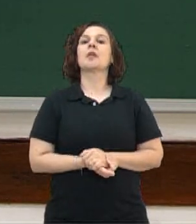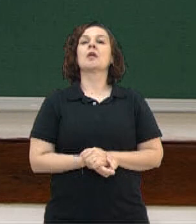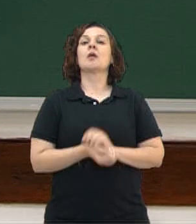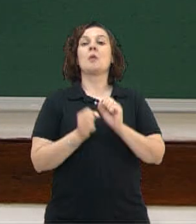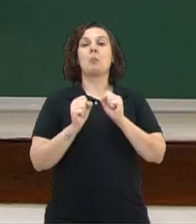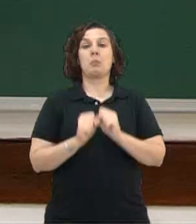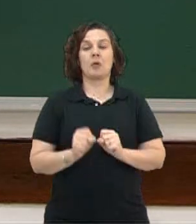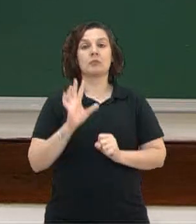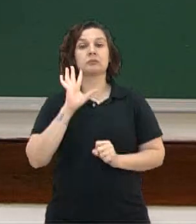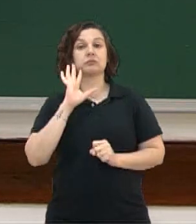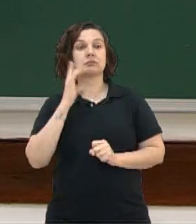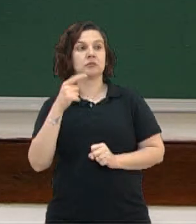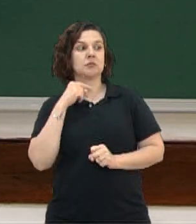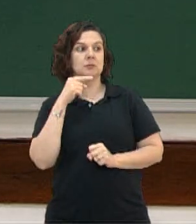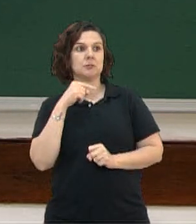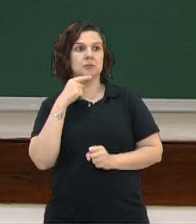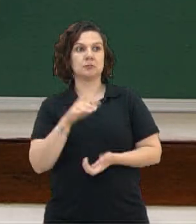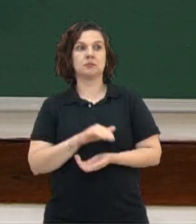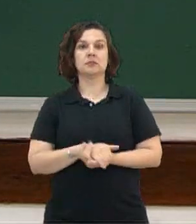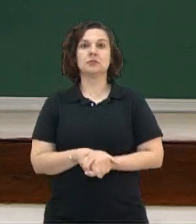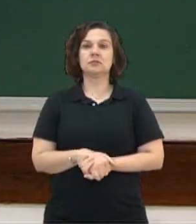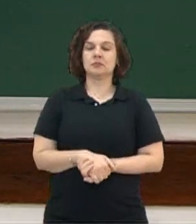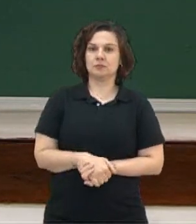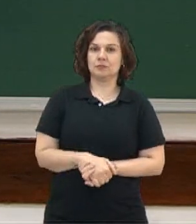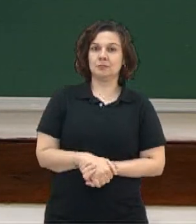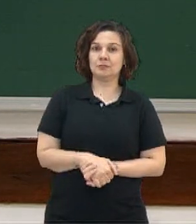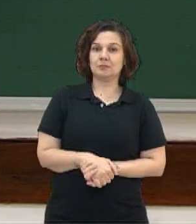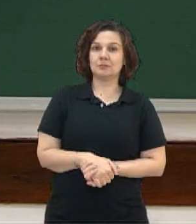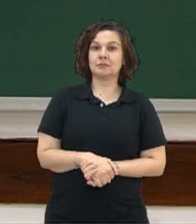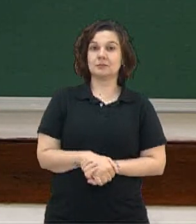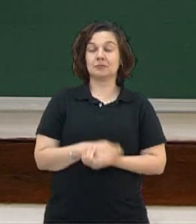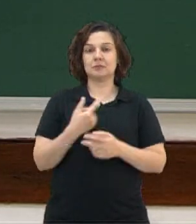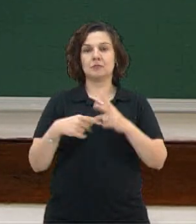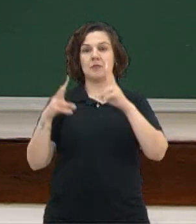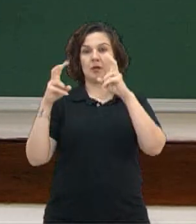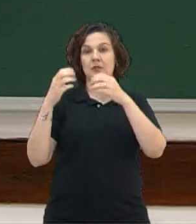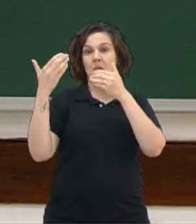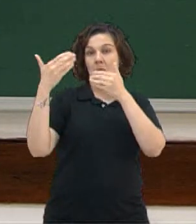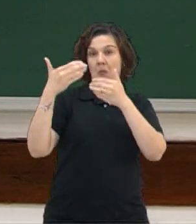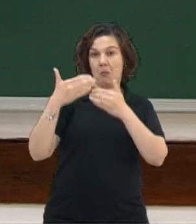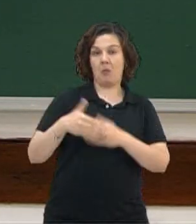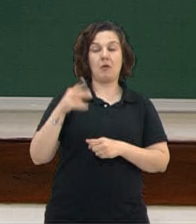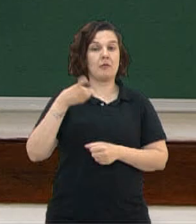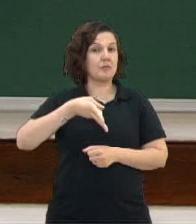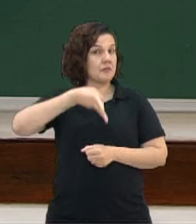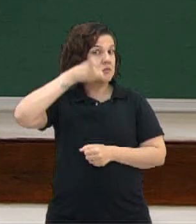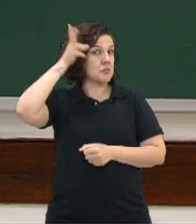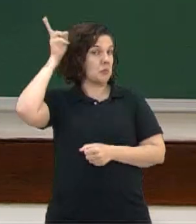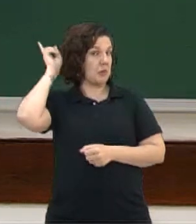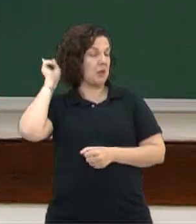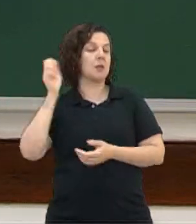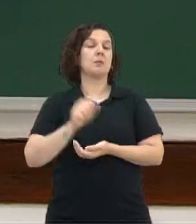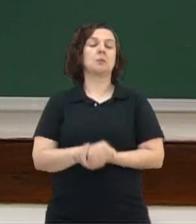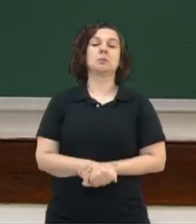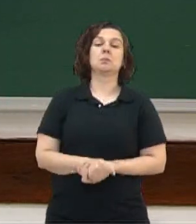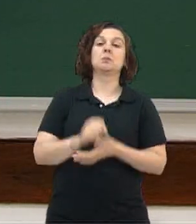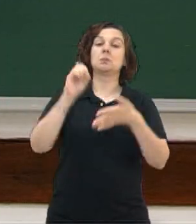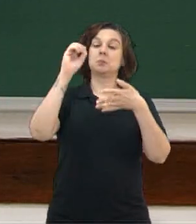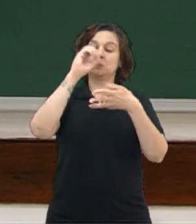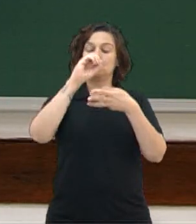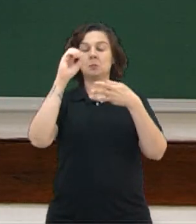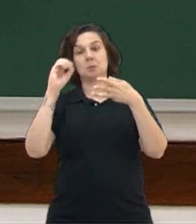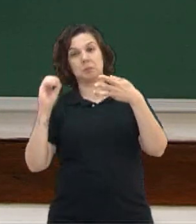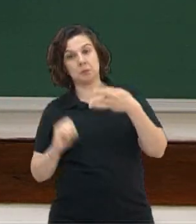possa ter resultado em alguma dúvida. E é um assunto também que aparece nas provas de vestibular, na avaliação do